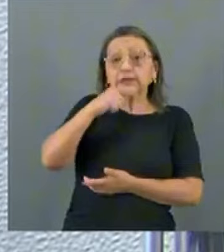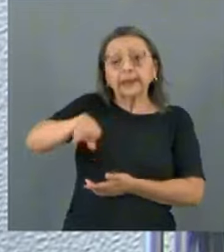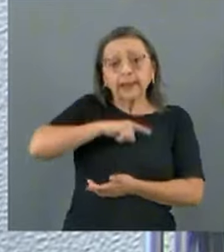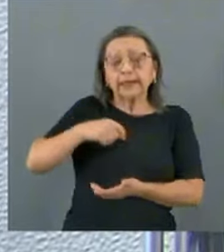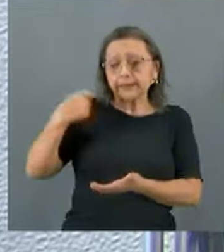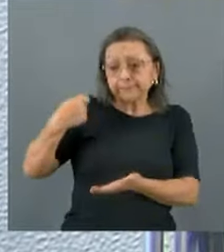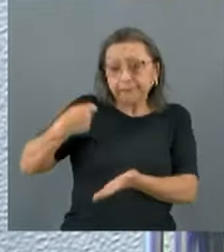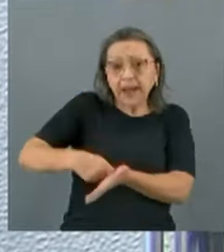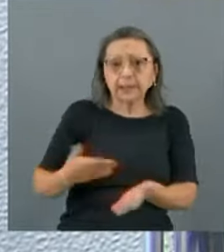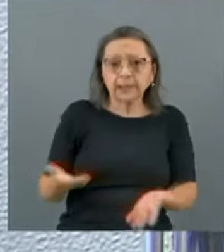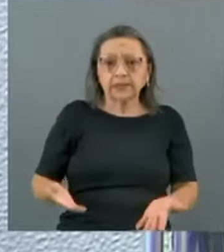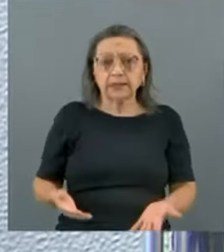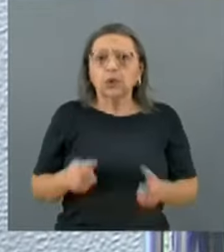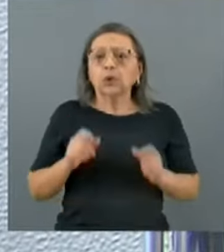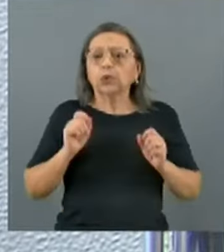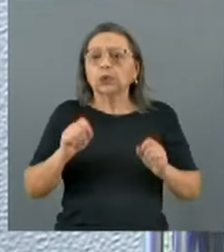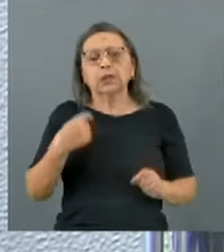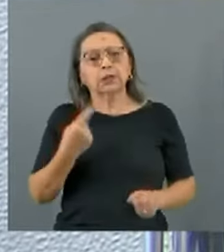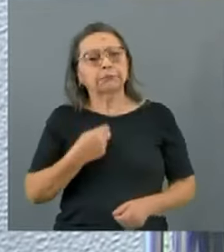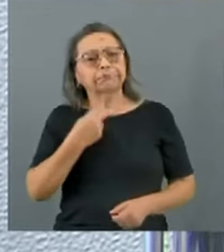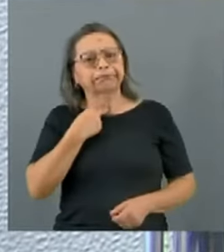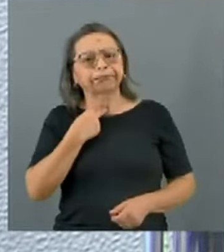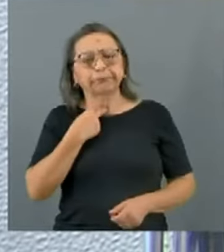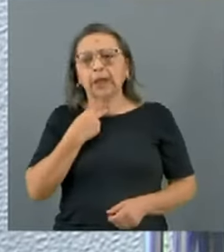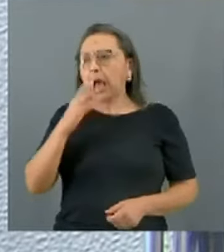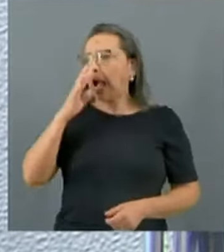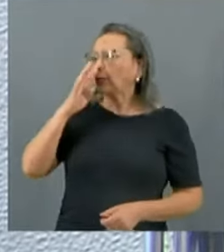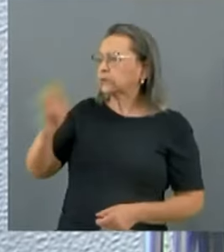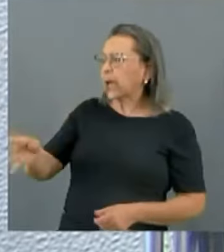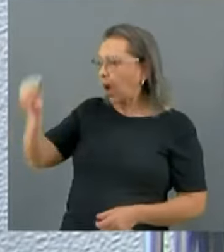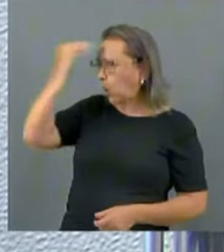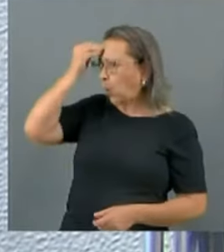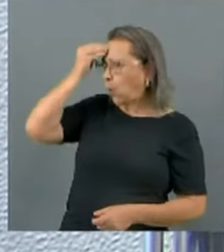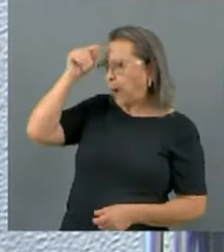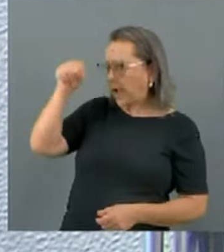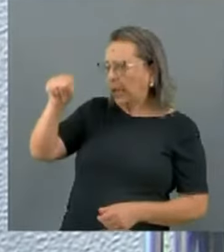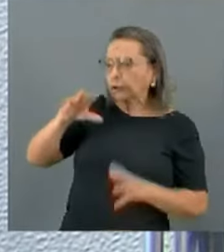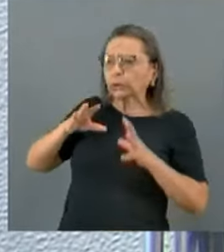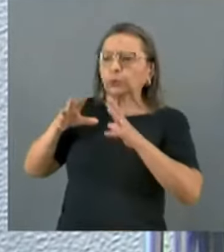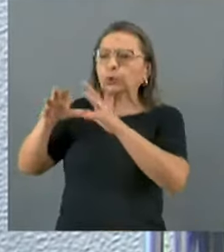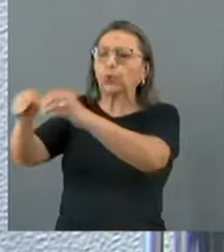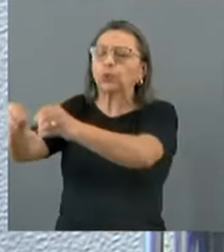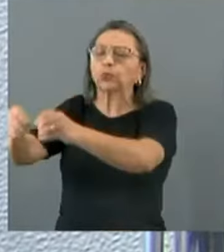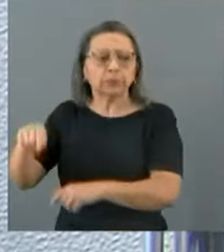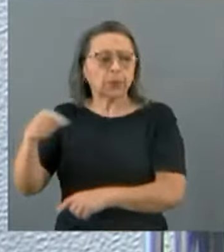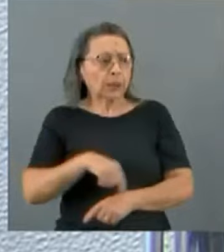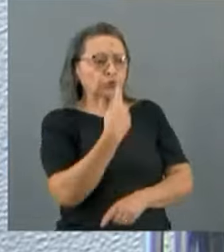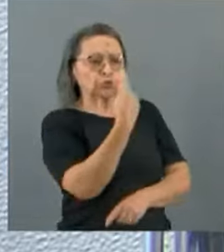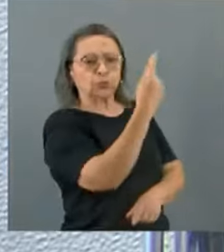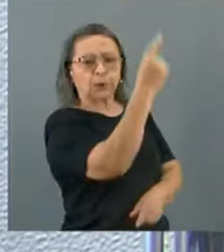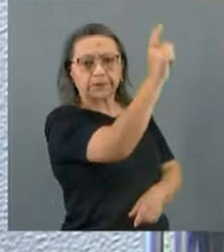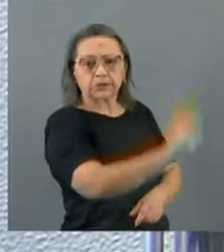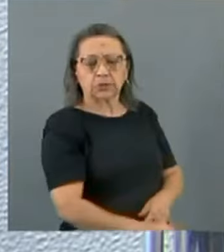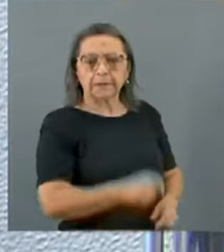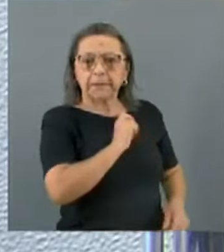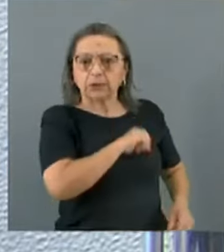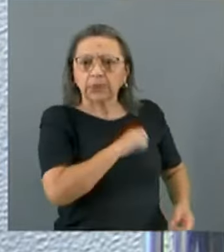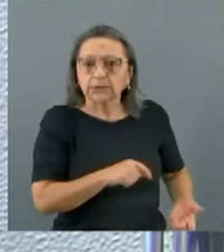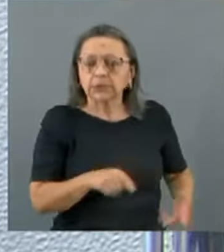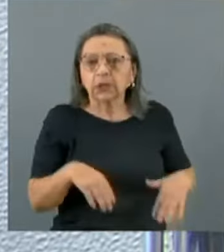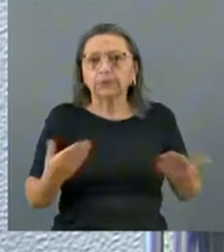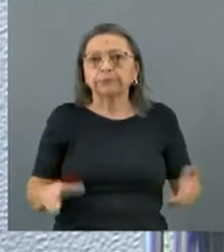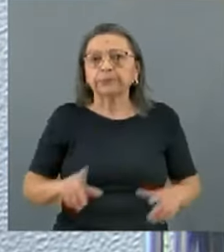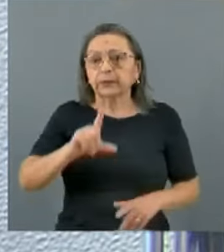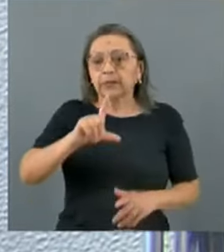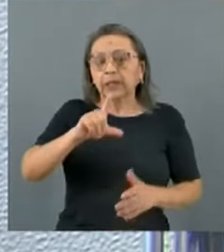isso. O que nós não podemos é culpar um segmento todo por alguns fraudadores. Então, o laudo,